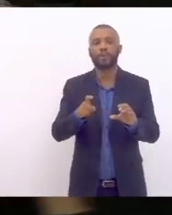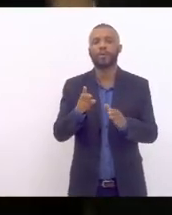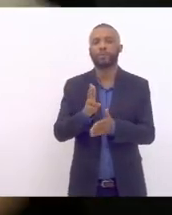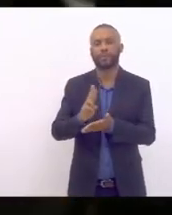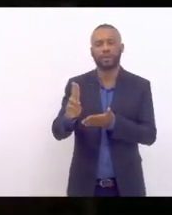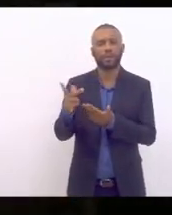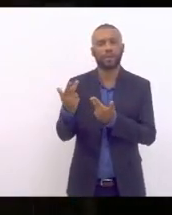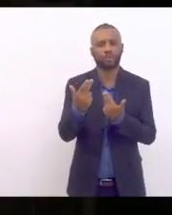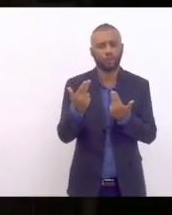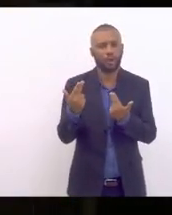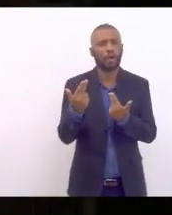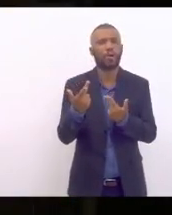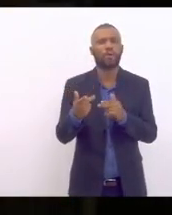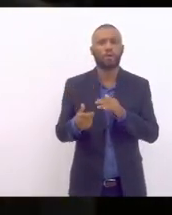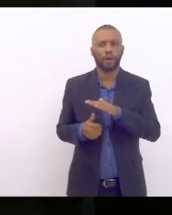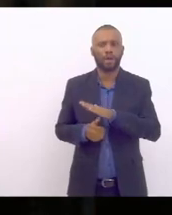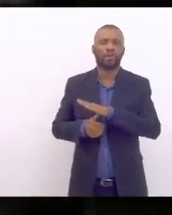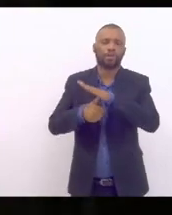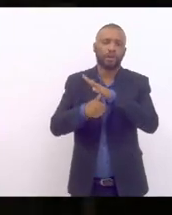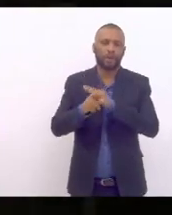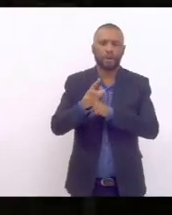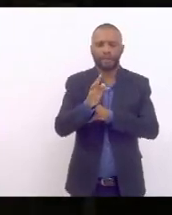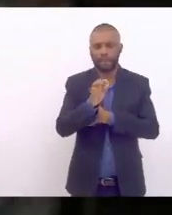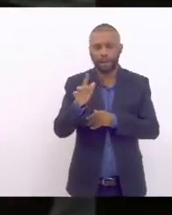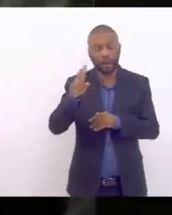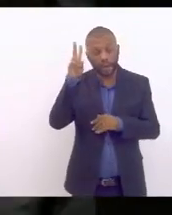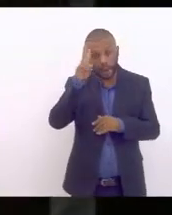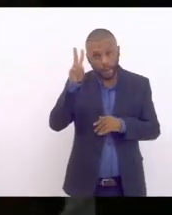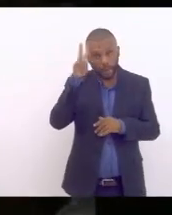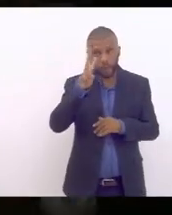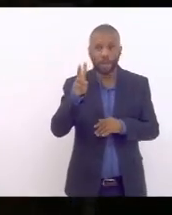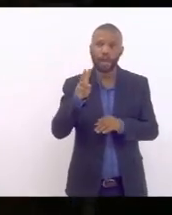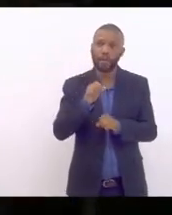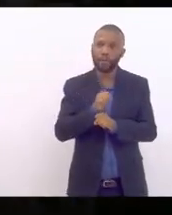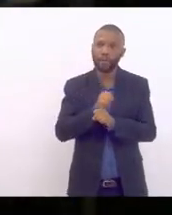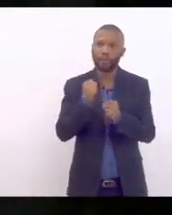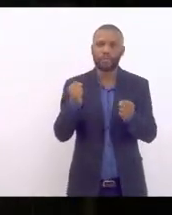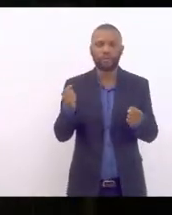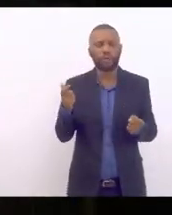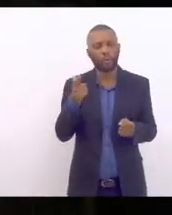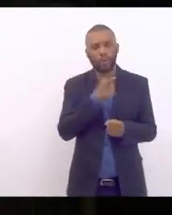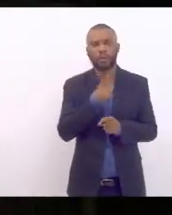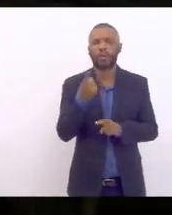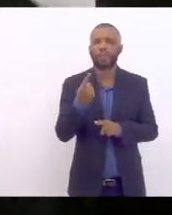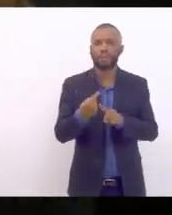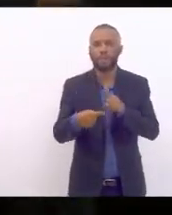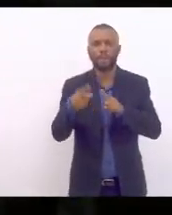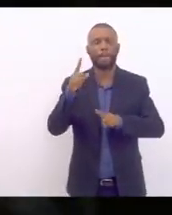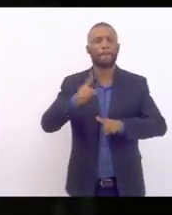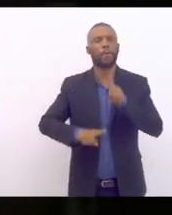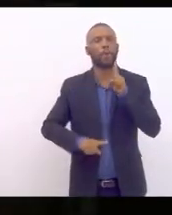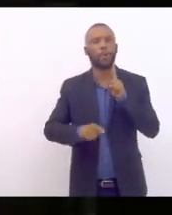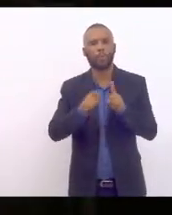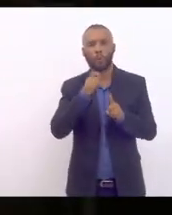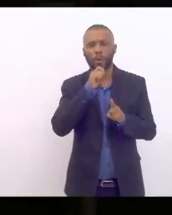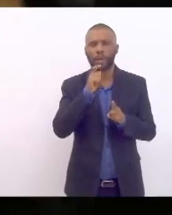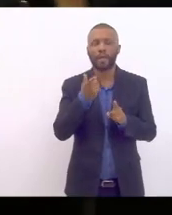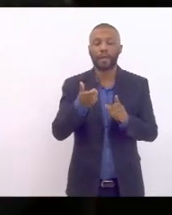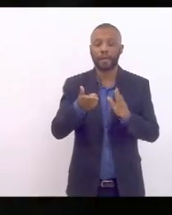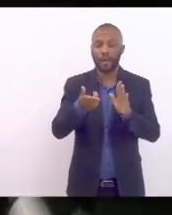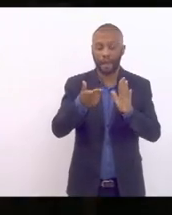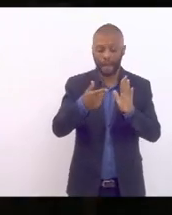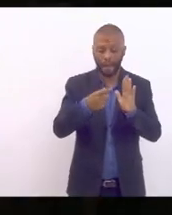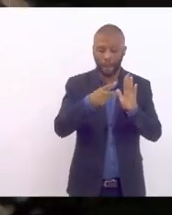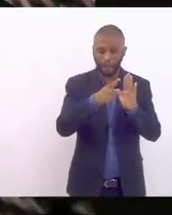o reitor Rafael Almada que lembrou não é possível fazer secrecy e sem derrubar a emenda